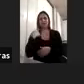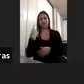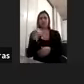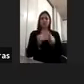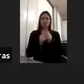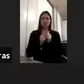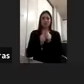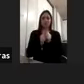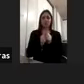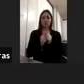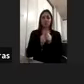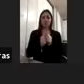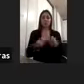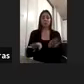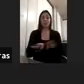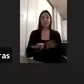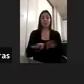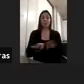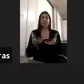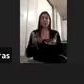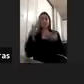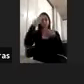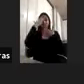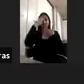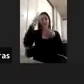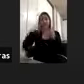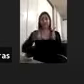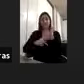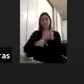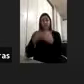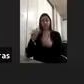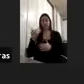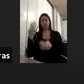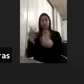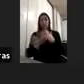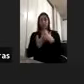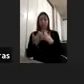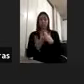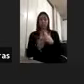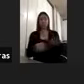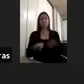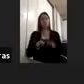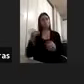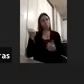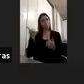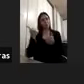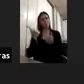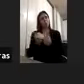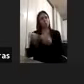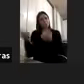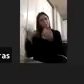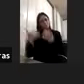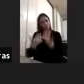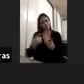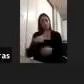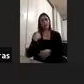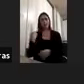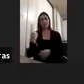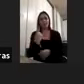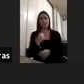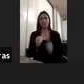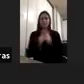também agradecer o sindicato de outras empresas que têm vindo dar apoio ali também com a galera. Amém. Também passou a noite nessa chuva. A gente também quer